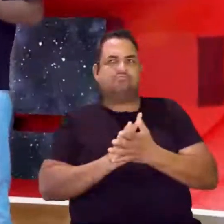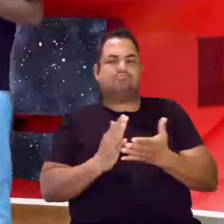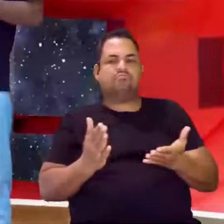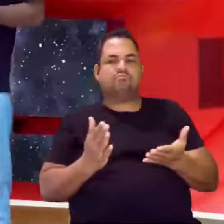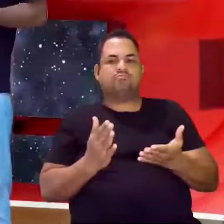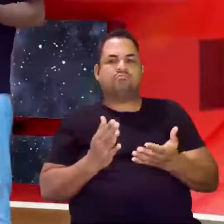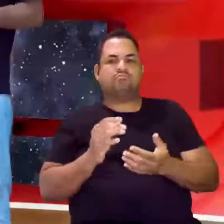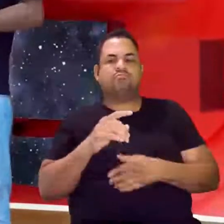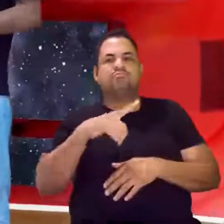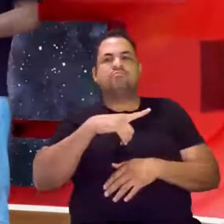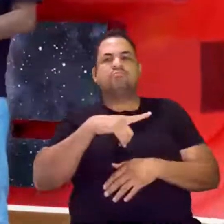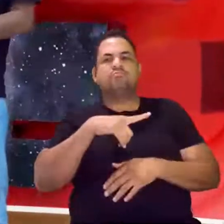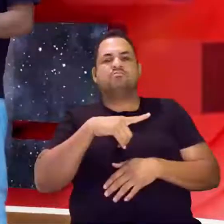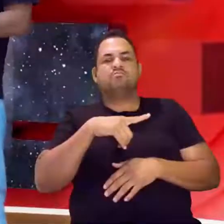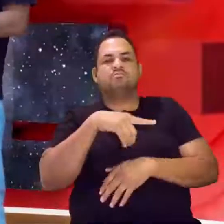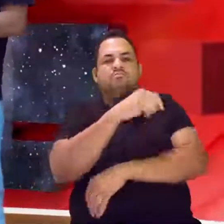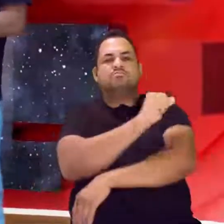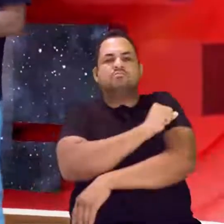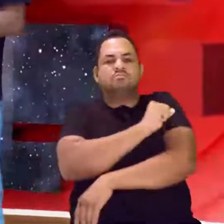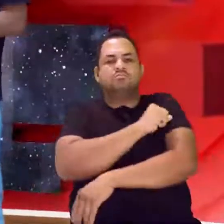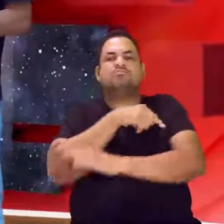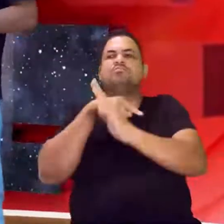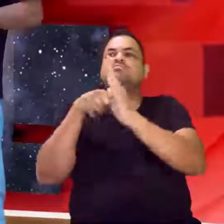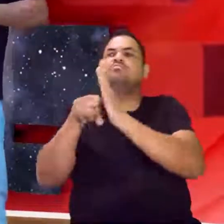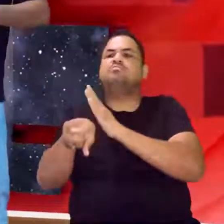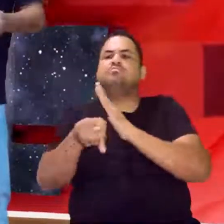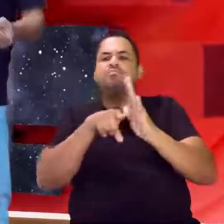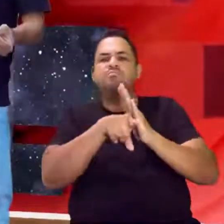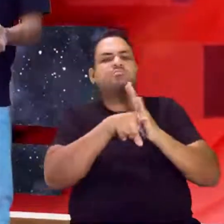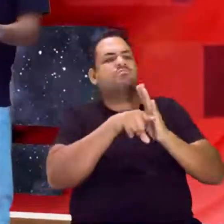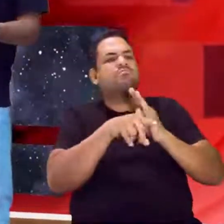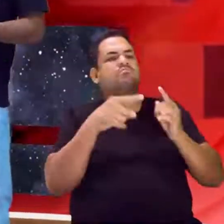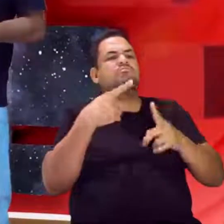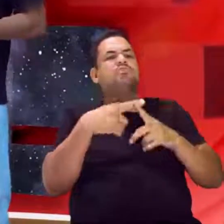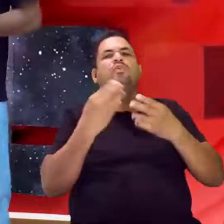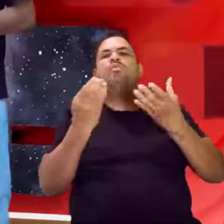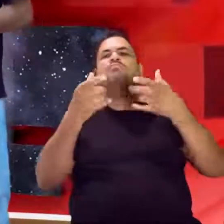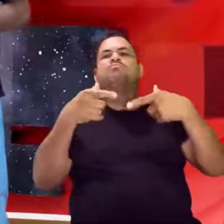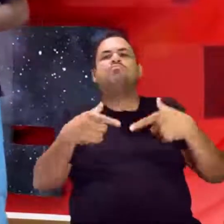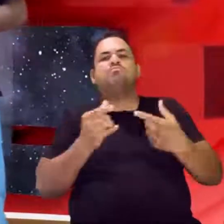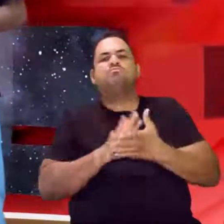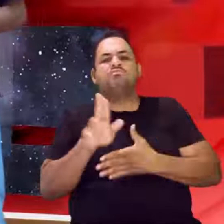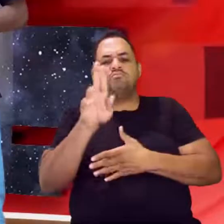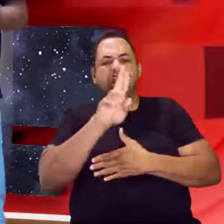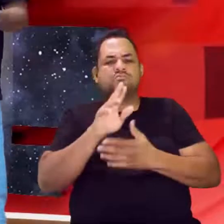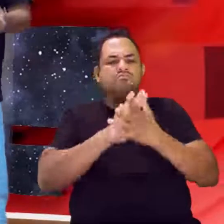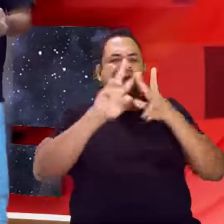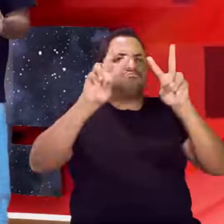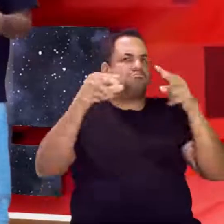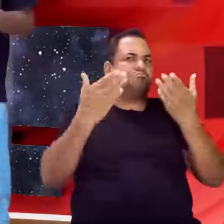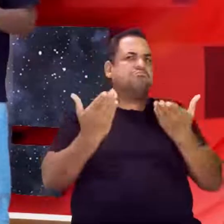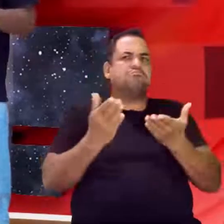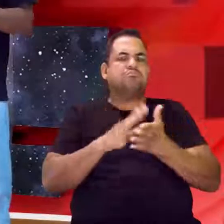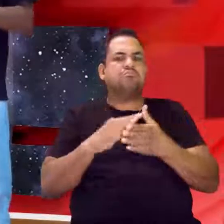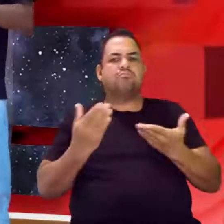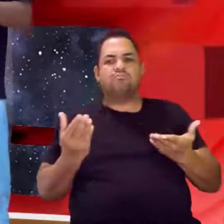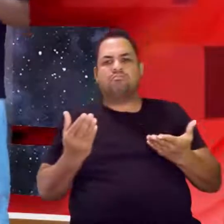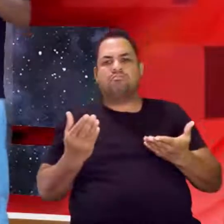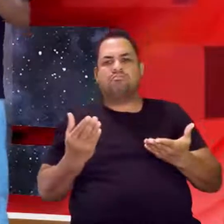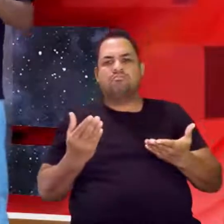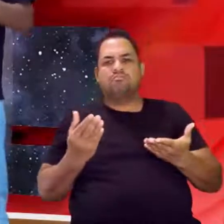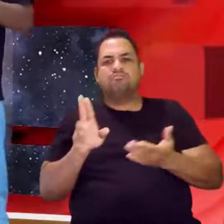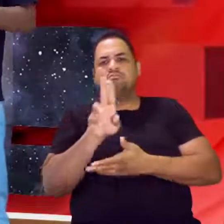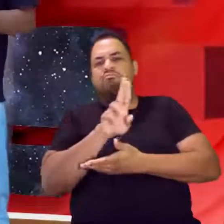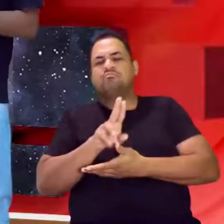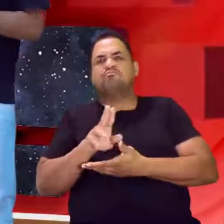vai caminhando na escola sempre perguntando: para que eu vou usar isso? Quando que eu vou usar isso? Para que serve isso? Bom,